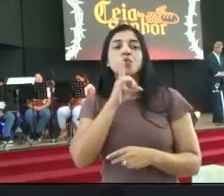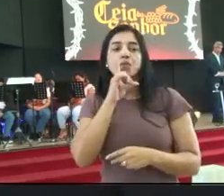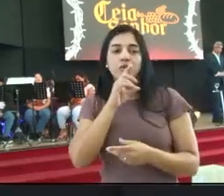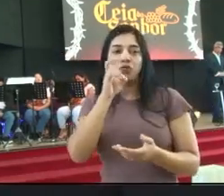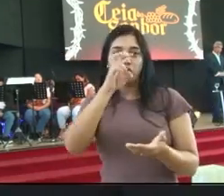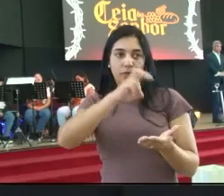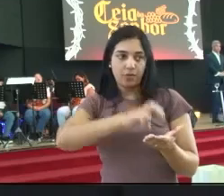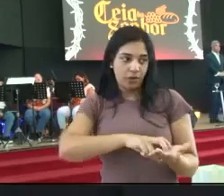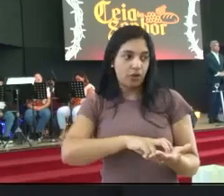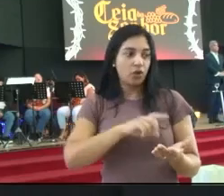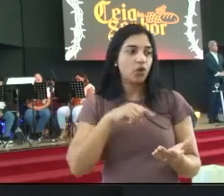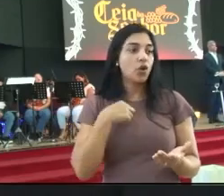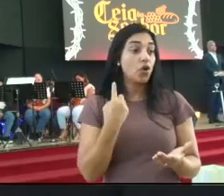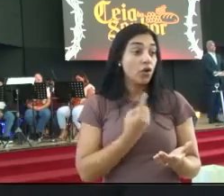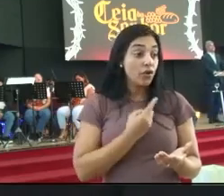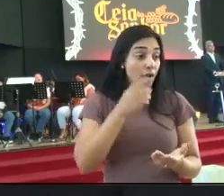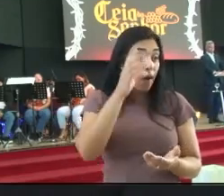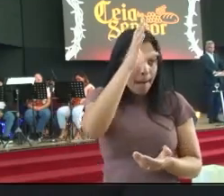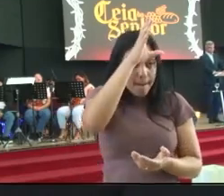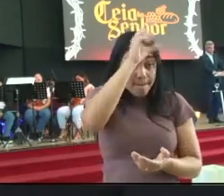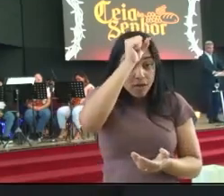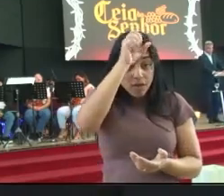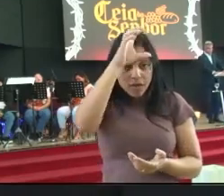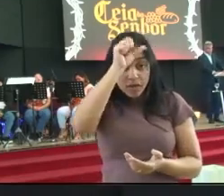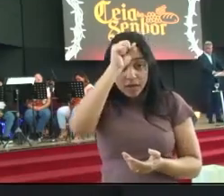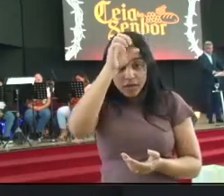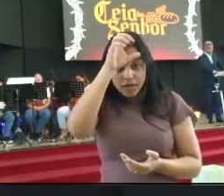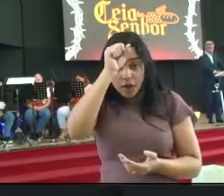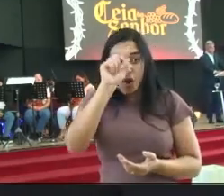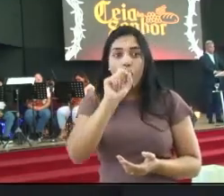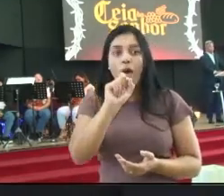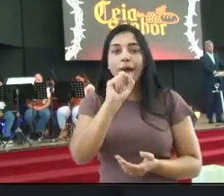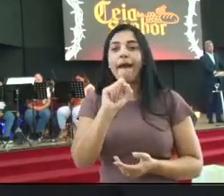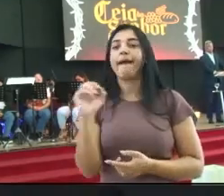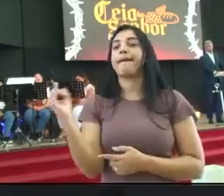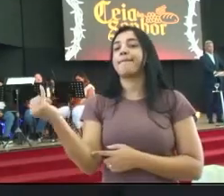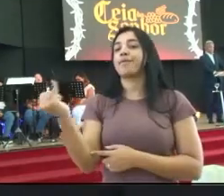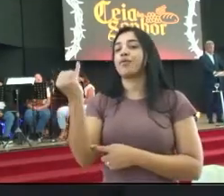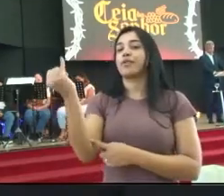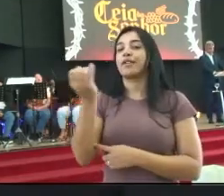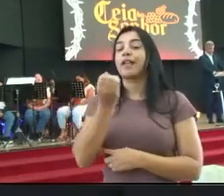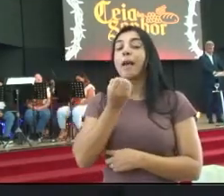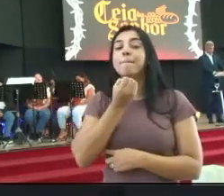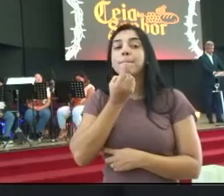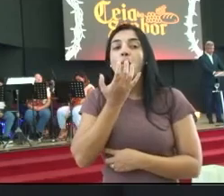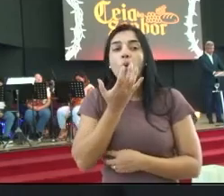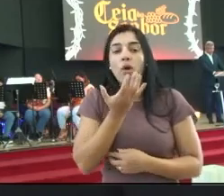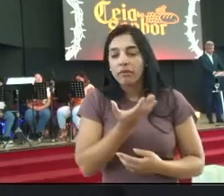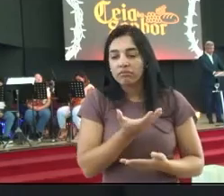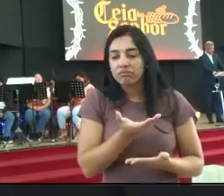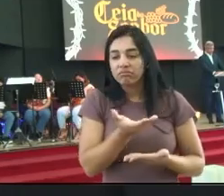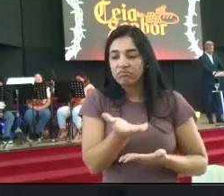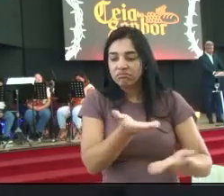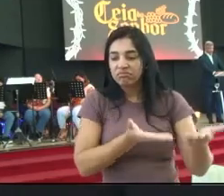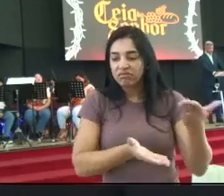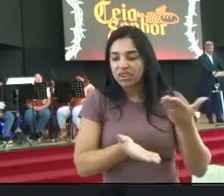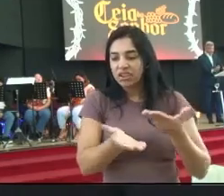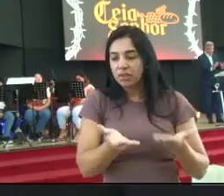manhã, nós vamos aprender sobre a importância da boa mordomia.